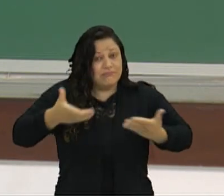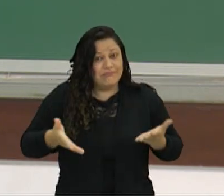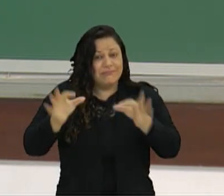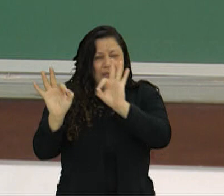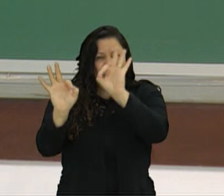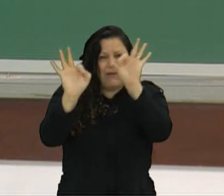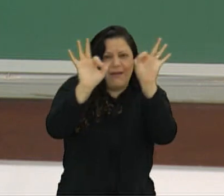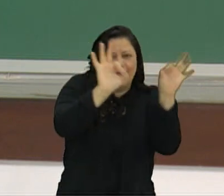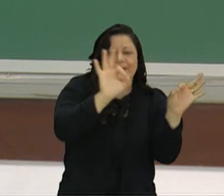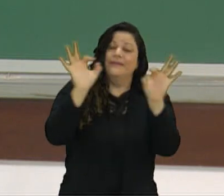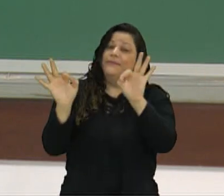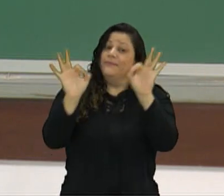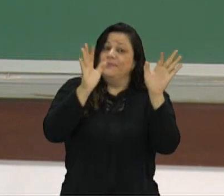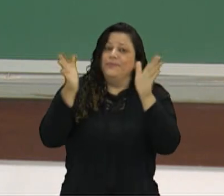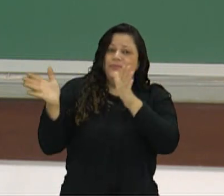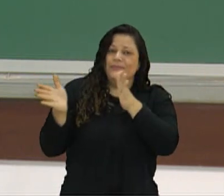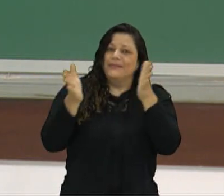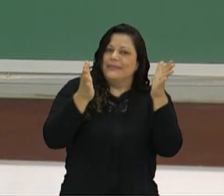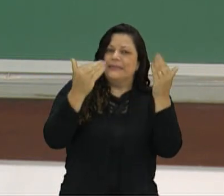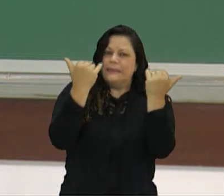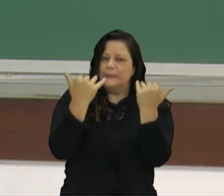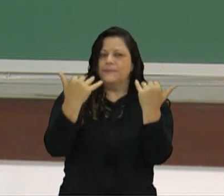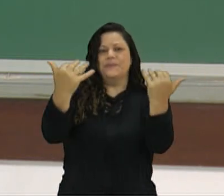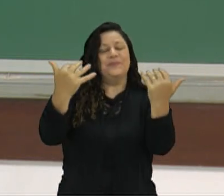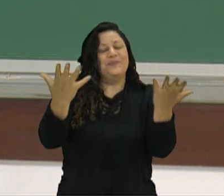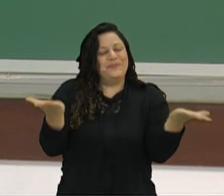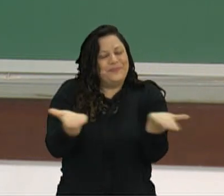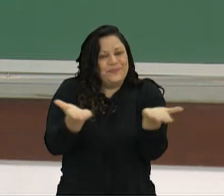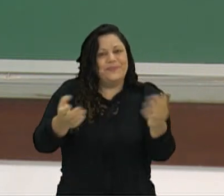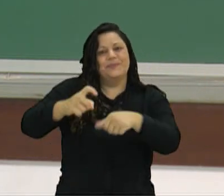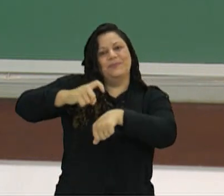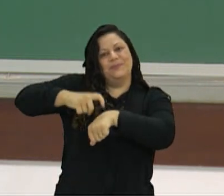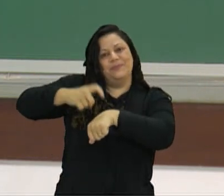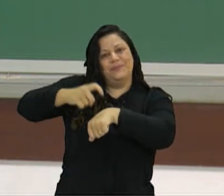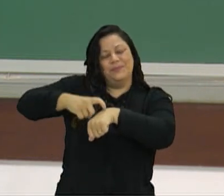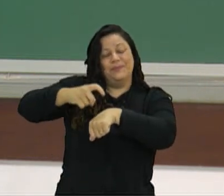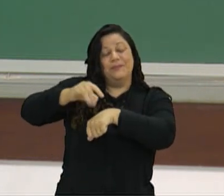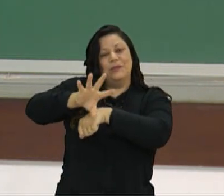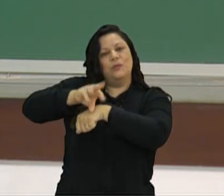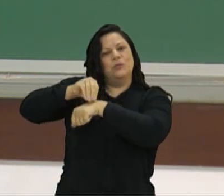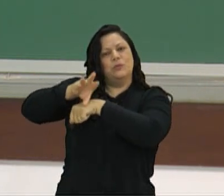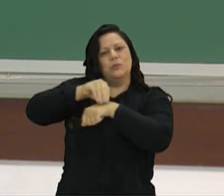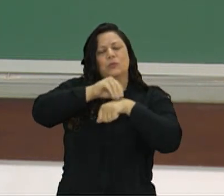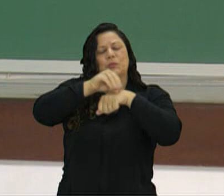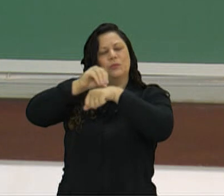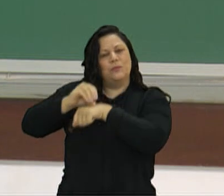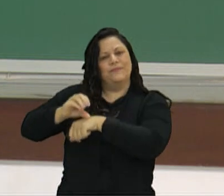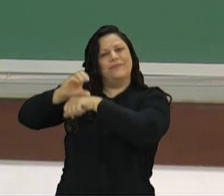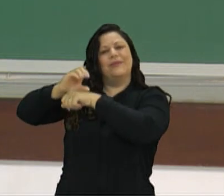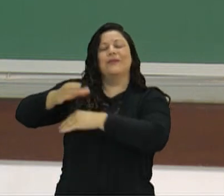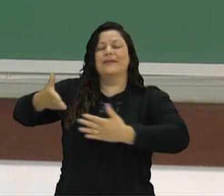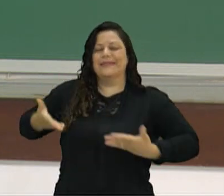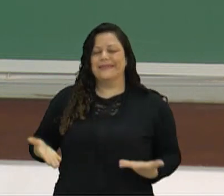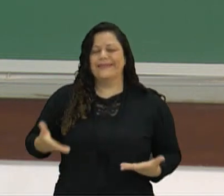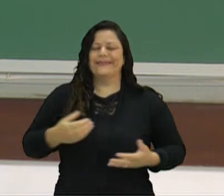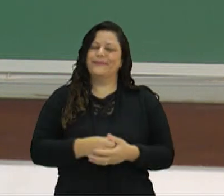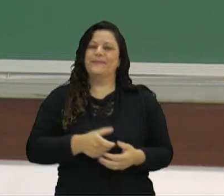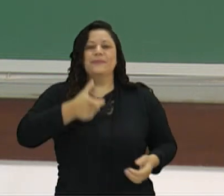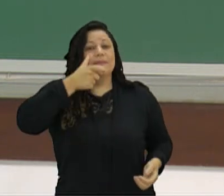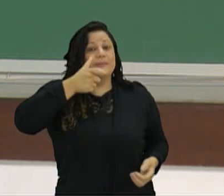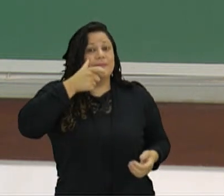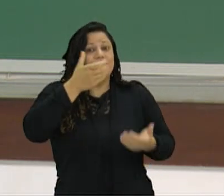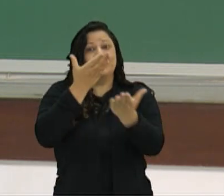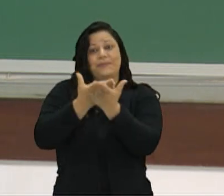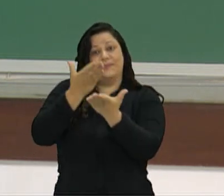atenção. Aqui é um momento privilegiado de conhecimento, aproveitem esse momento, assistam às aulas, né? Façam